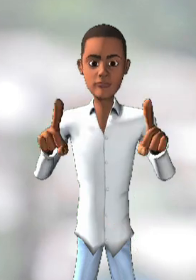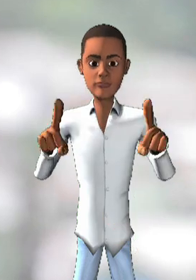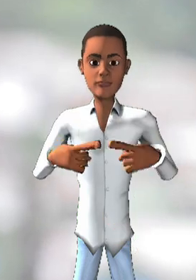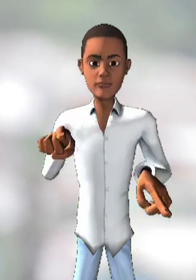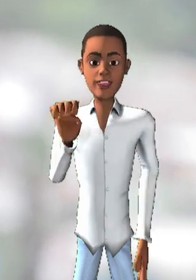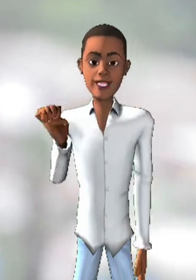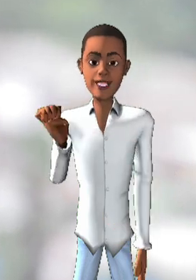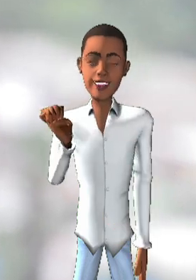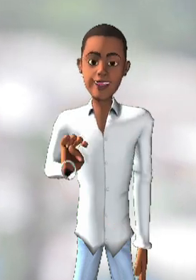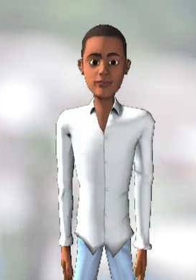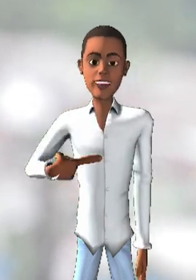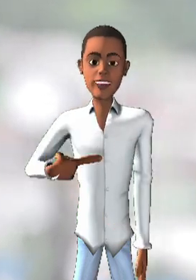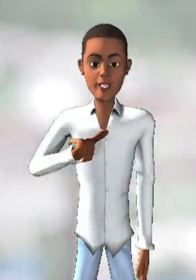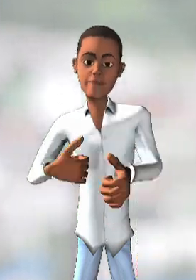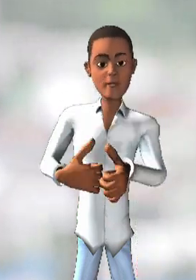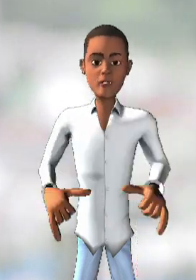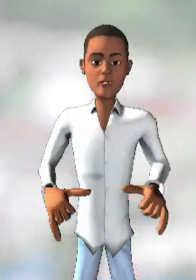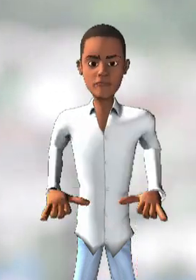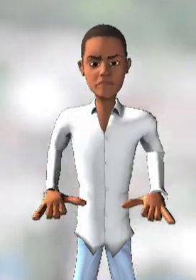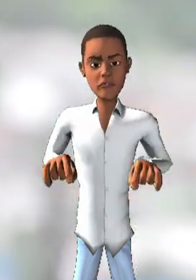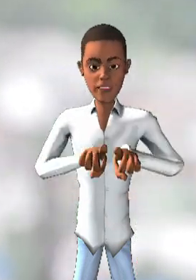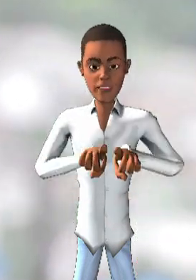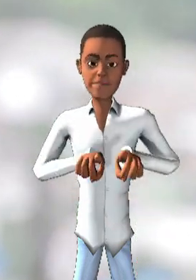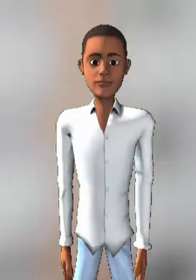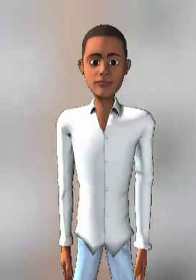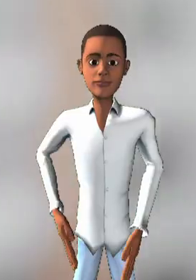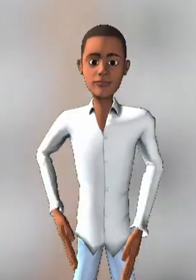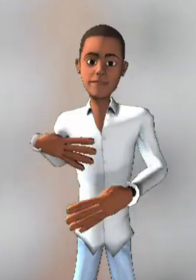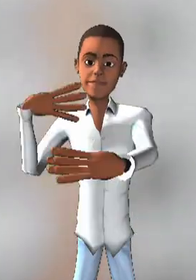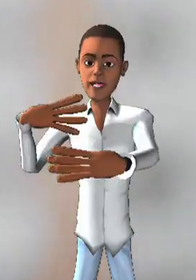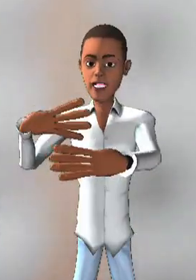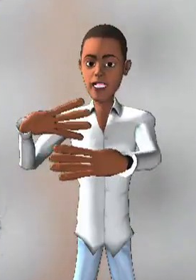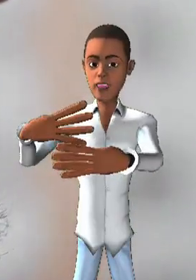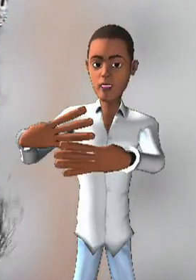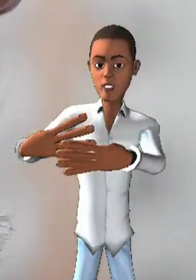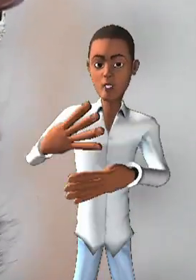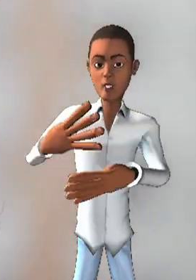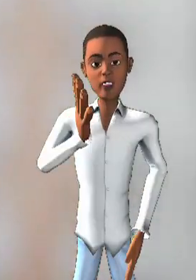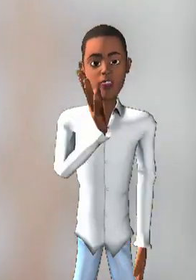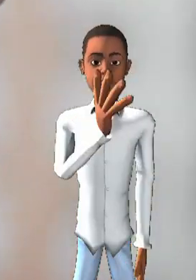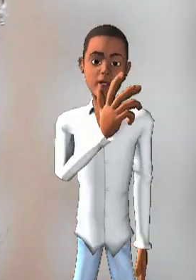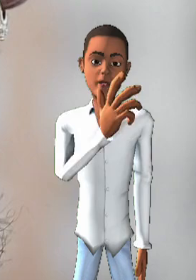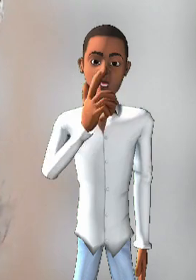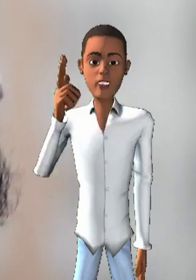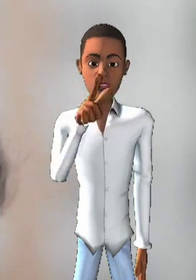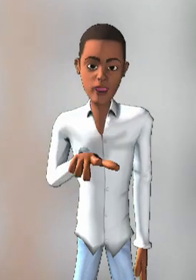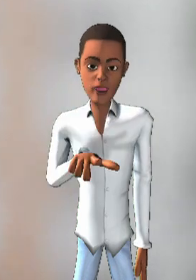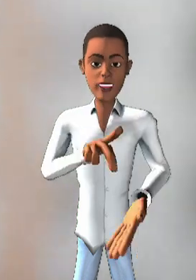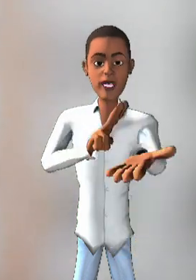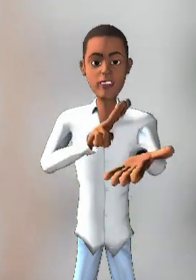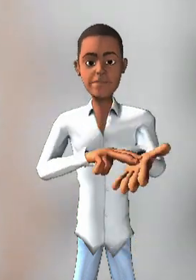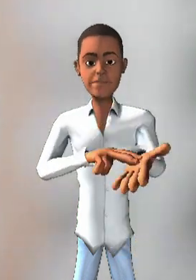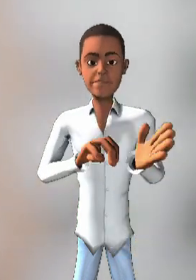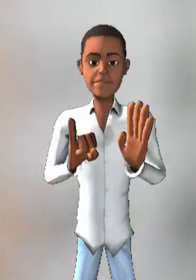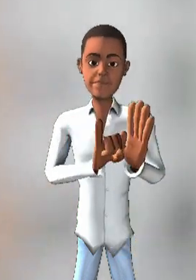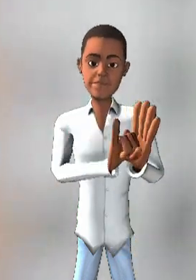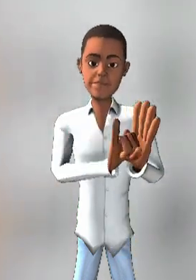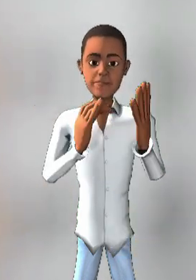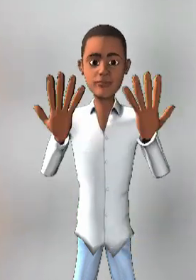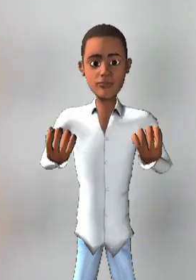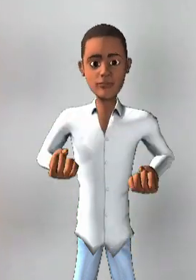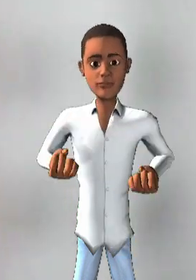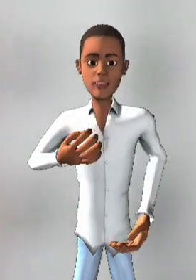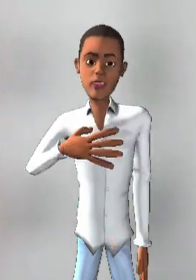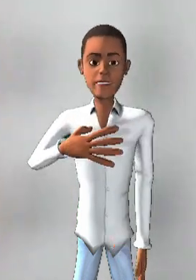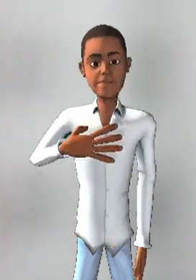lá longe na televisão, imagina o que tá em casa. Até você entender, você criar identidade e atitude